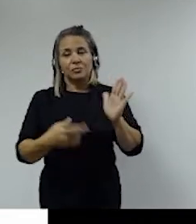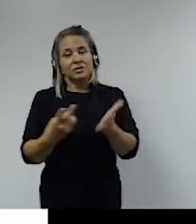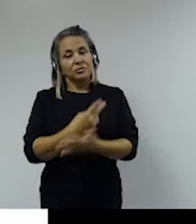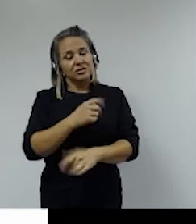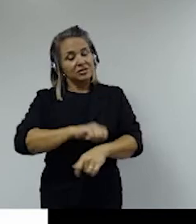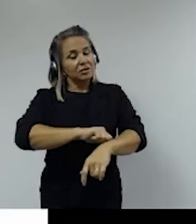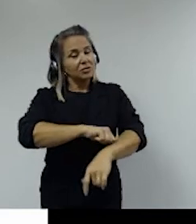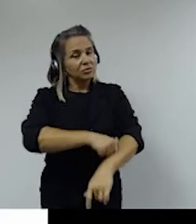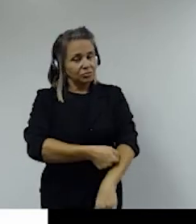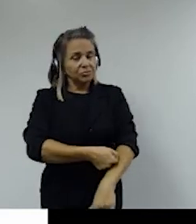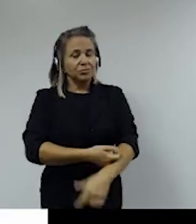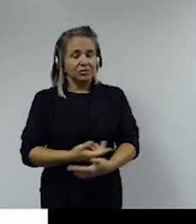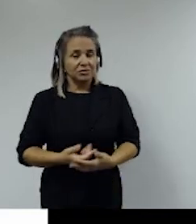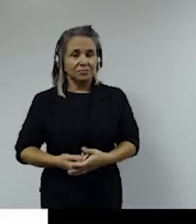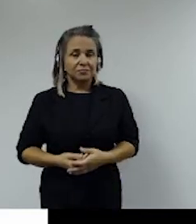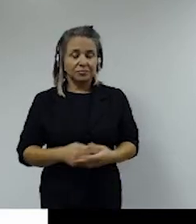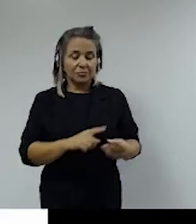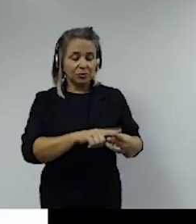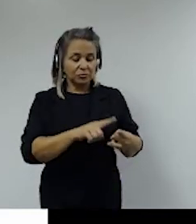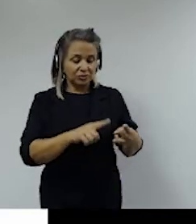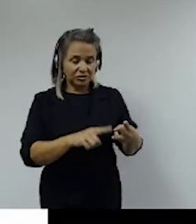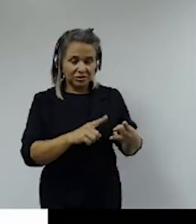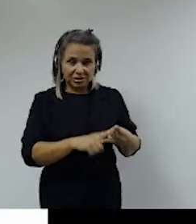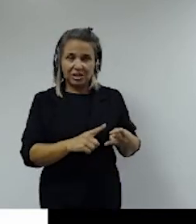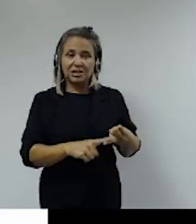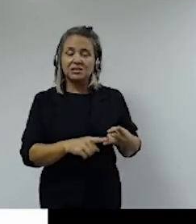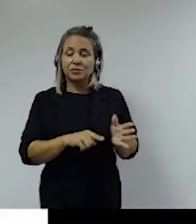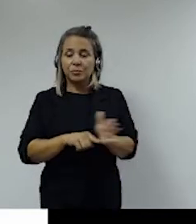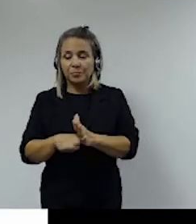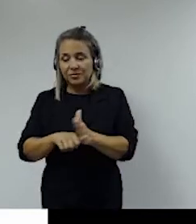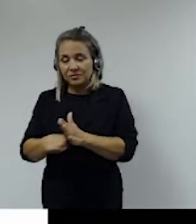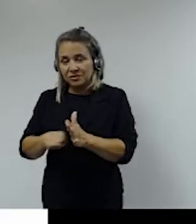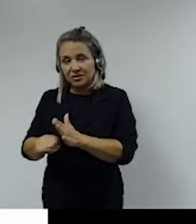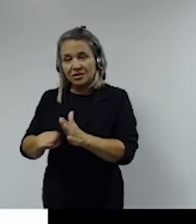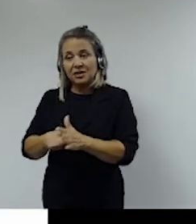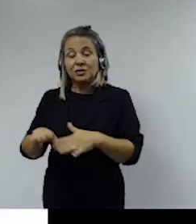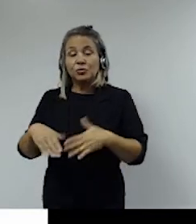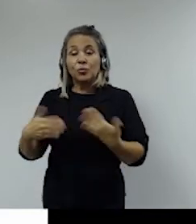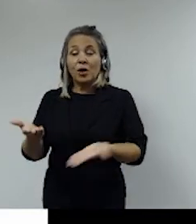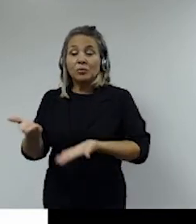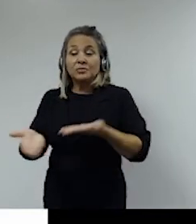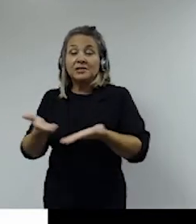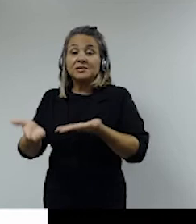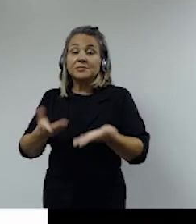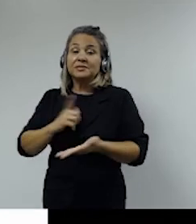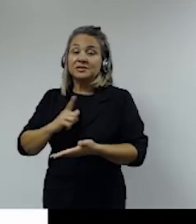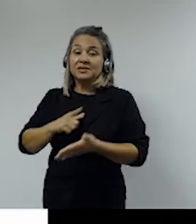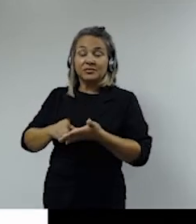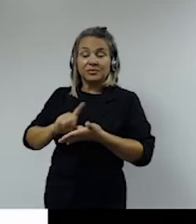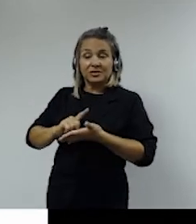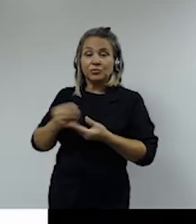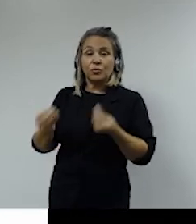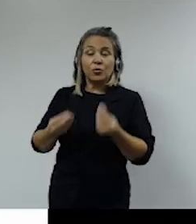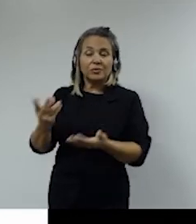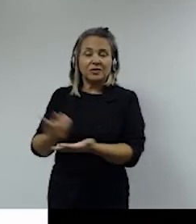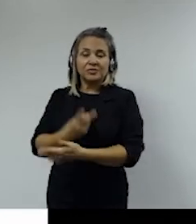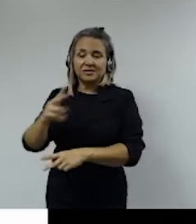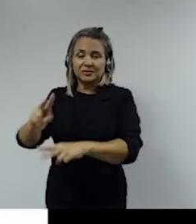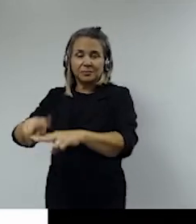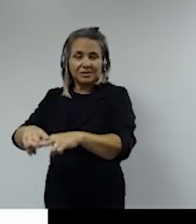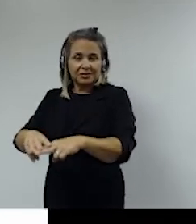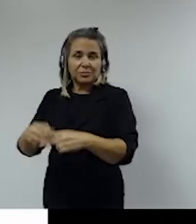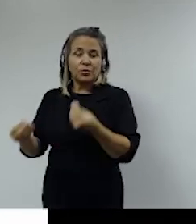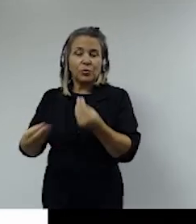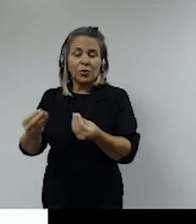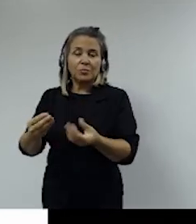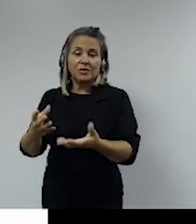tortura. Então, acho que os 3 momentos chaves é realmente um questionamento, né, oitiva, sobre qual foi o tratamento, né, como foi a prisão, como se deu a prisão, como